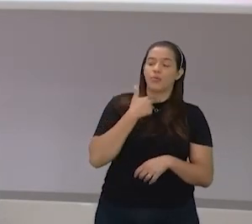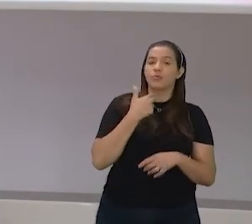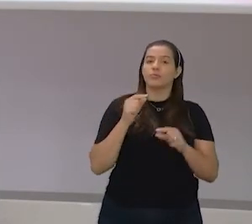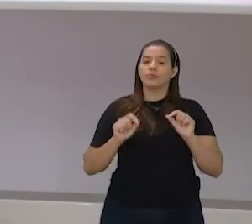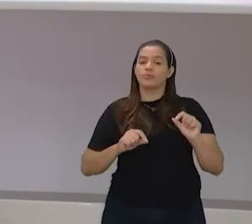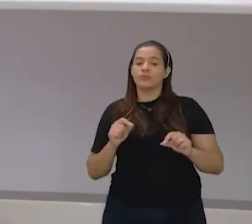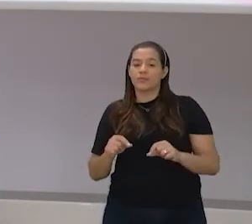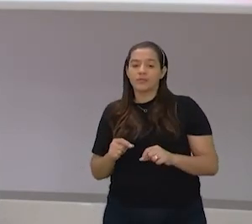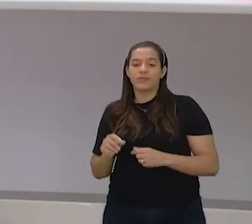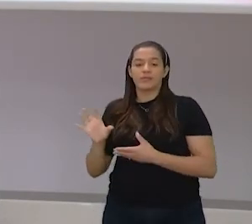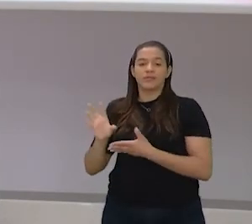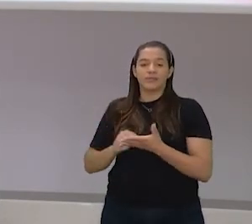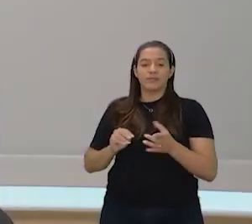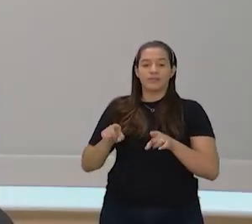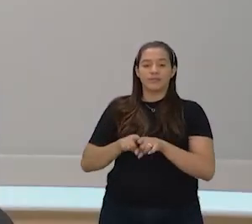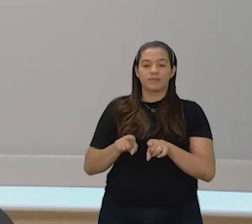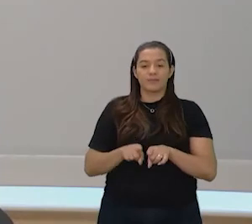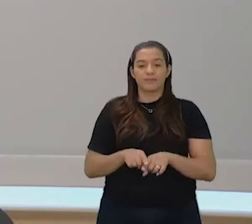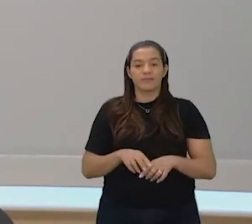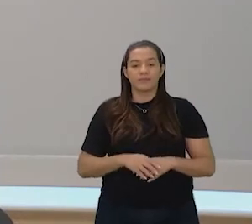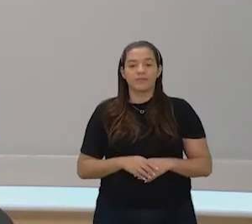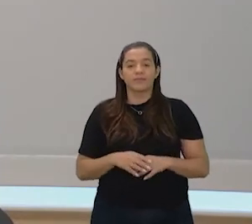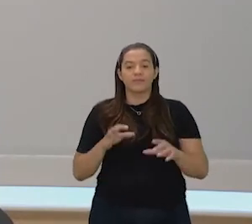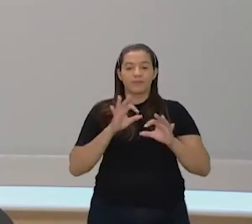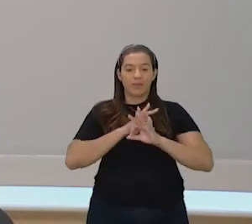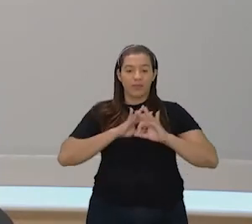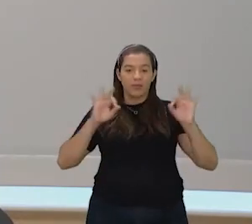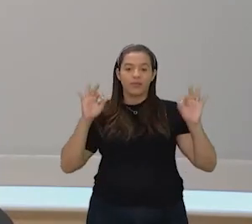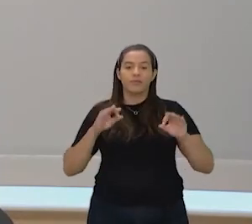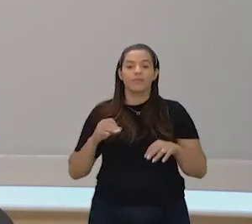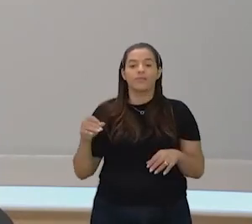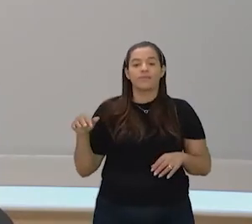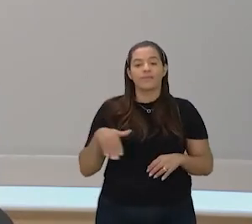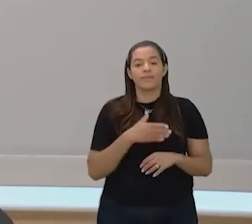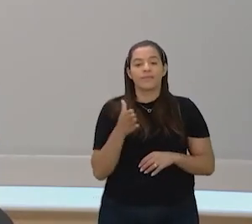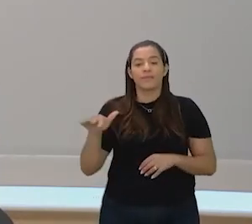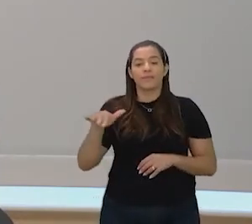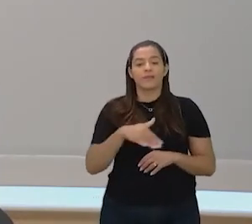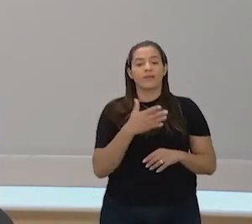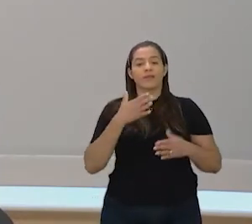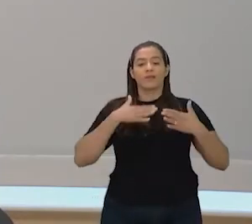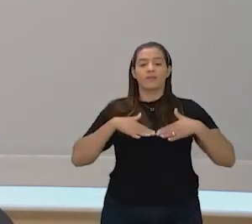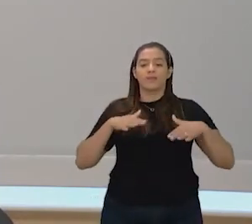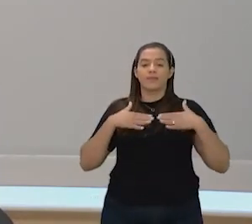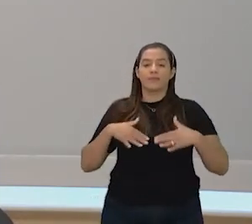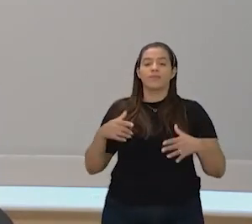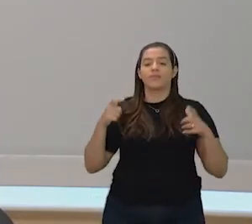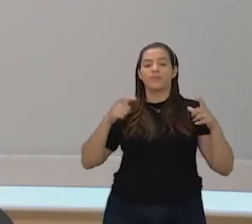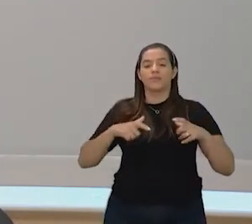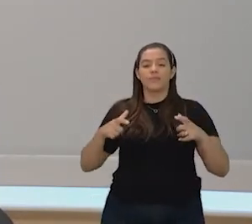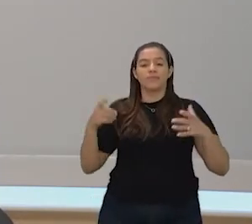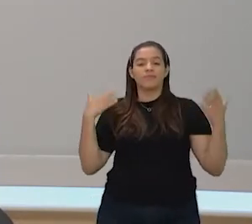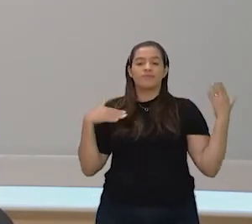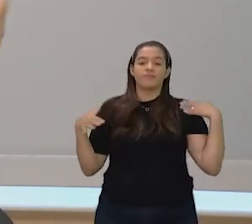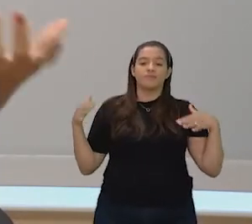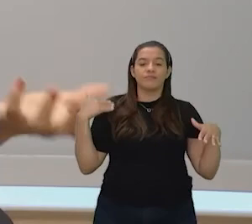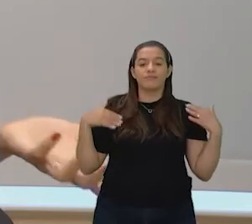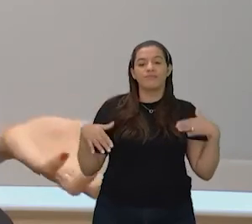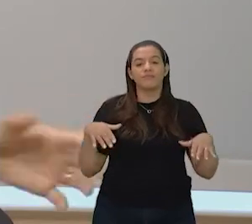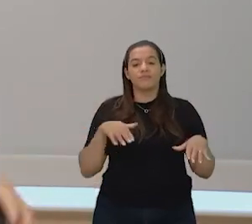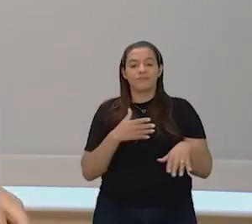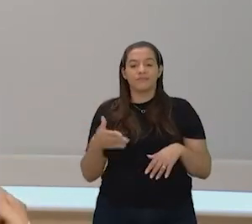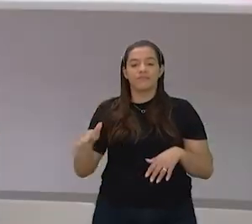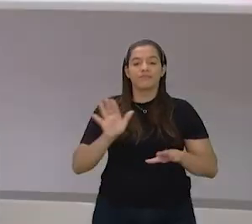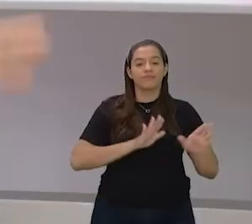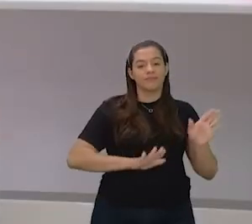né, vir também? E é ótimo, tá, gente? O caminho de bicicleta é ótimo, o clima é bom, a gente faz... Claro, quase com